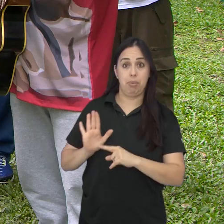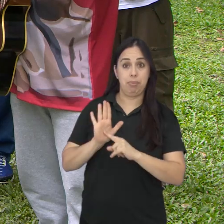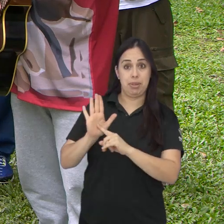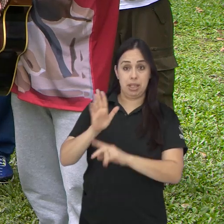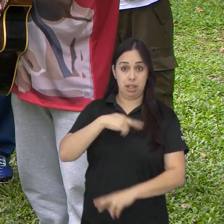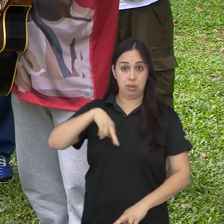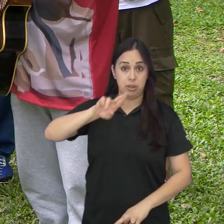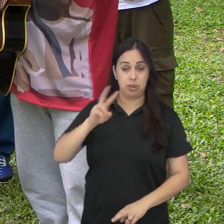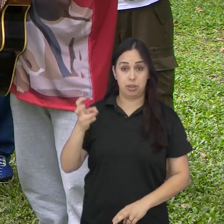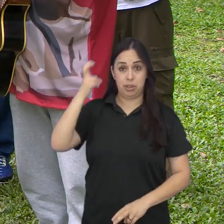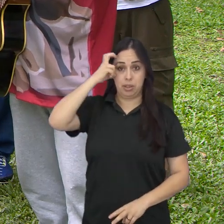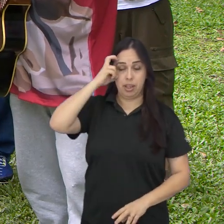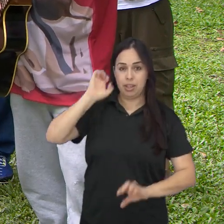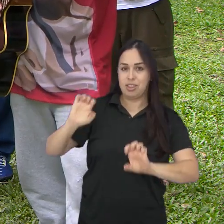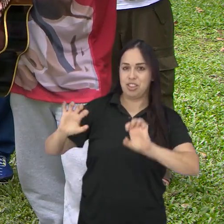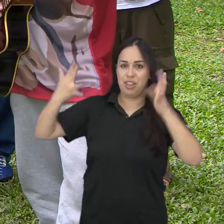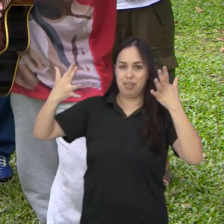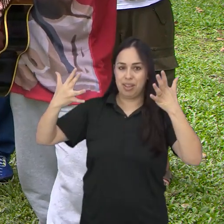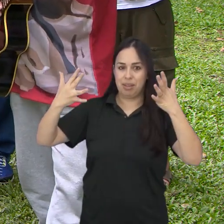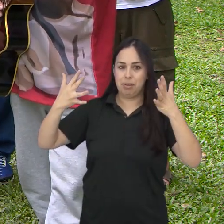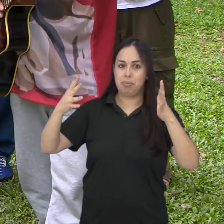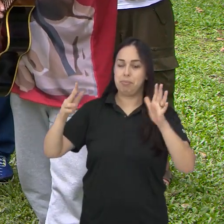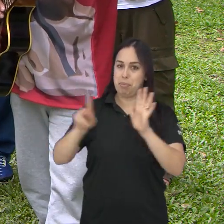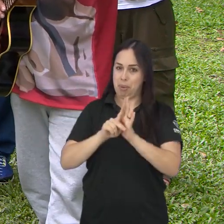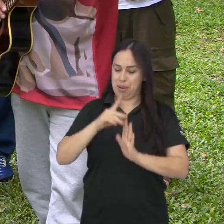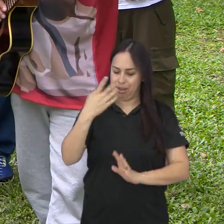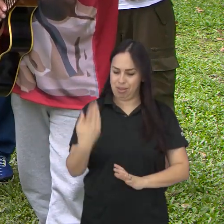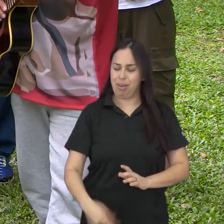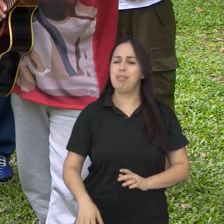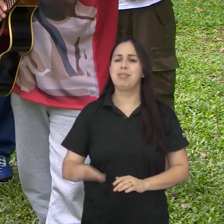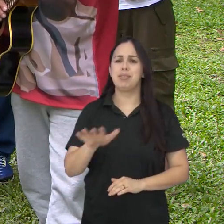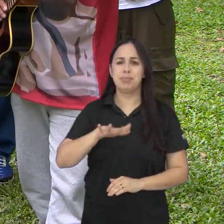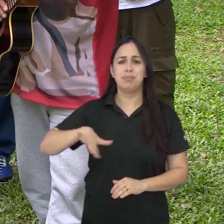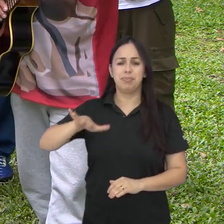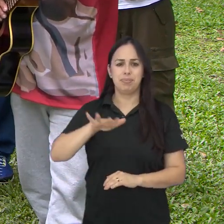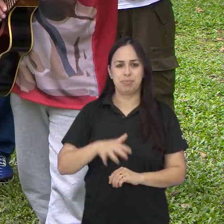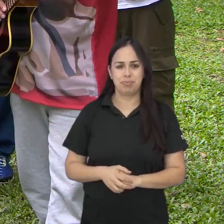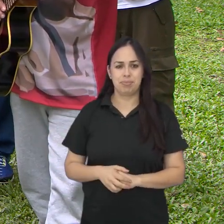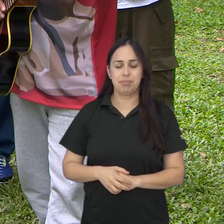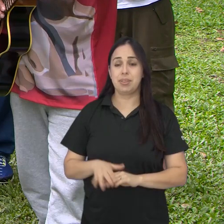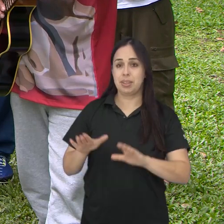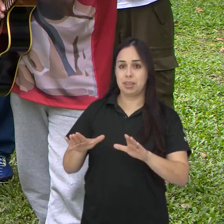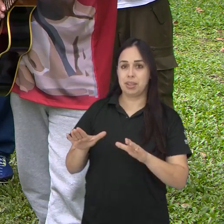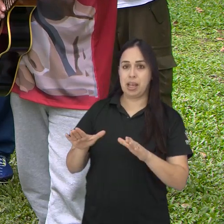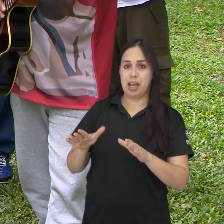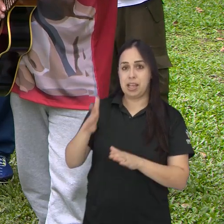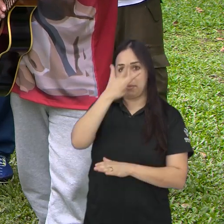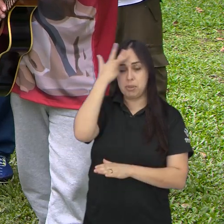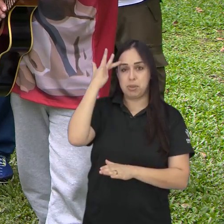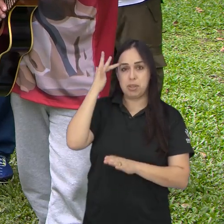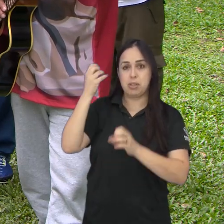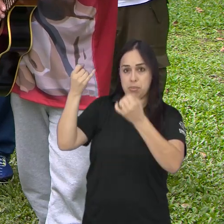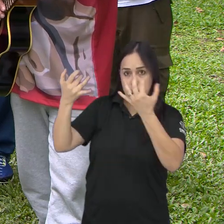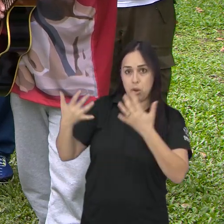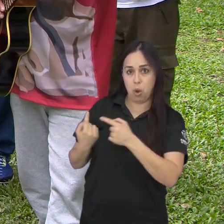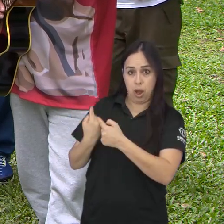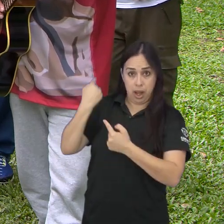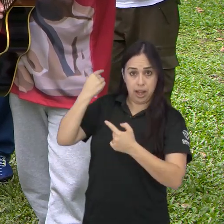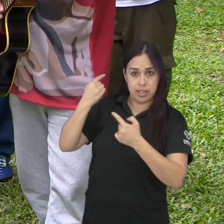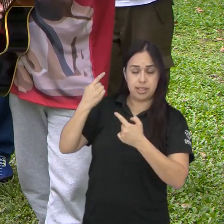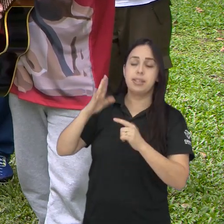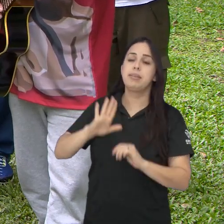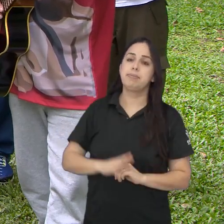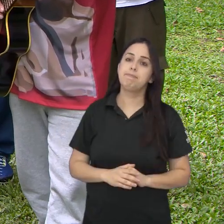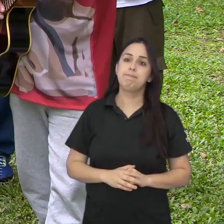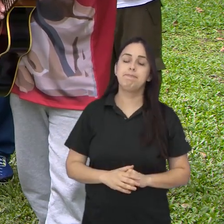manifestação religiosa, cultural e festiva nossa, né? A gente pode chamar de nossa, como os especialistas explicaram lá no começo do